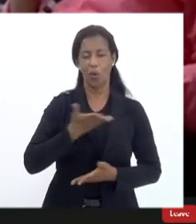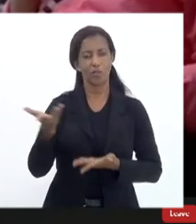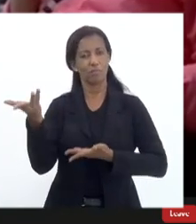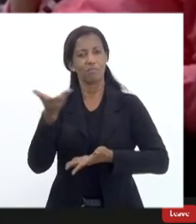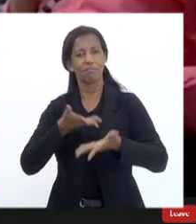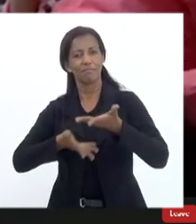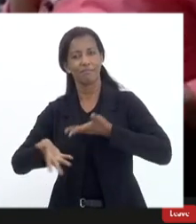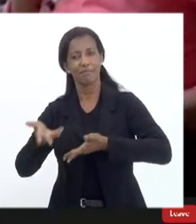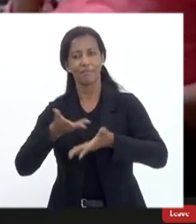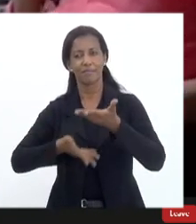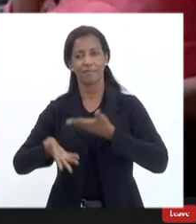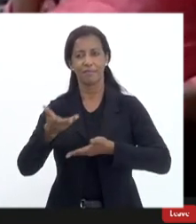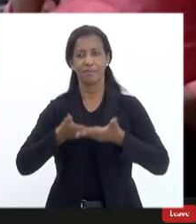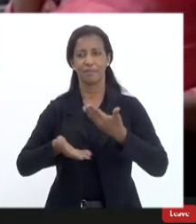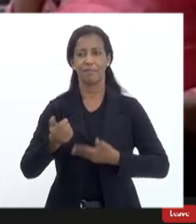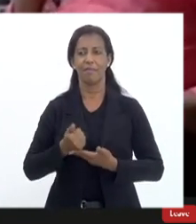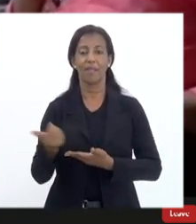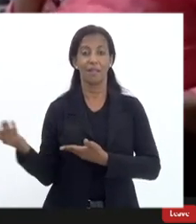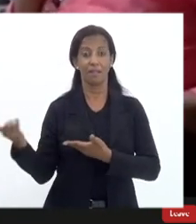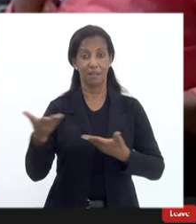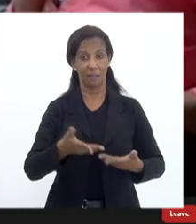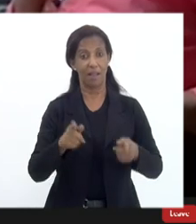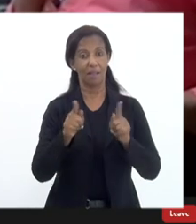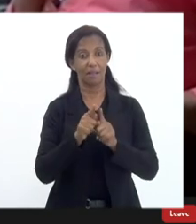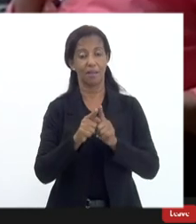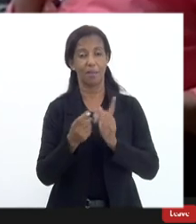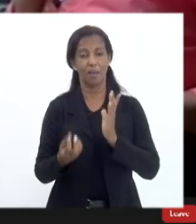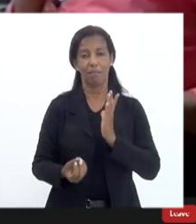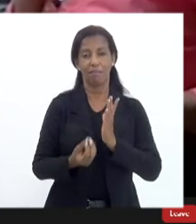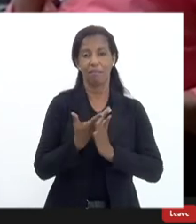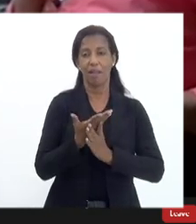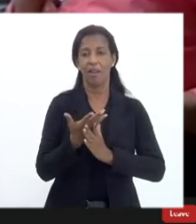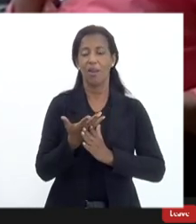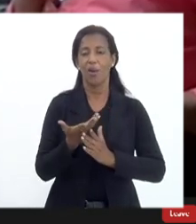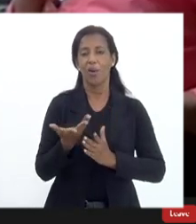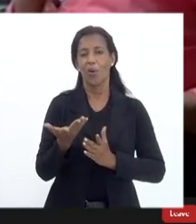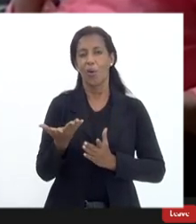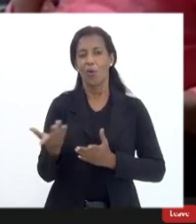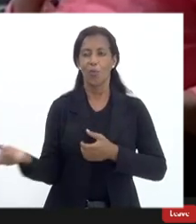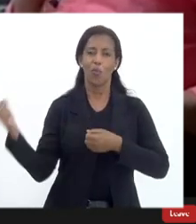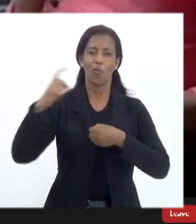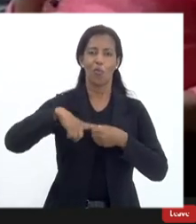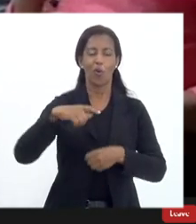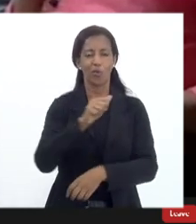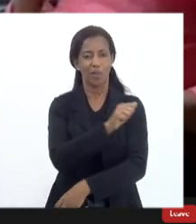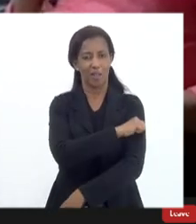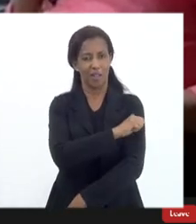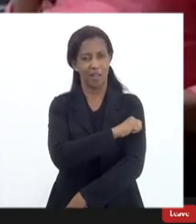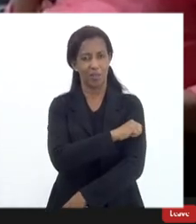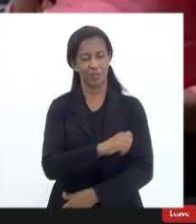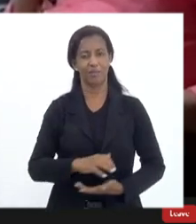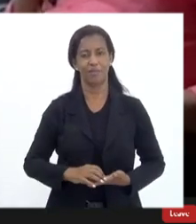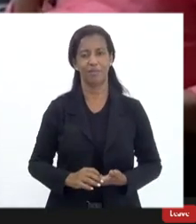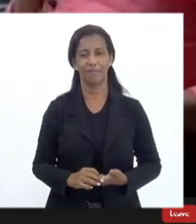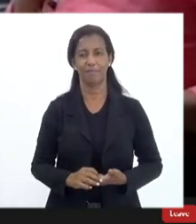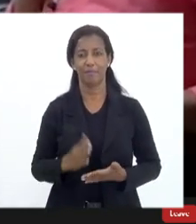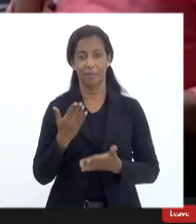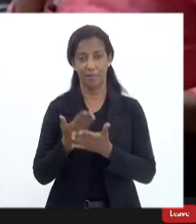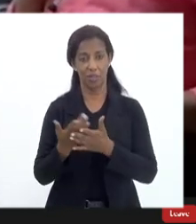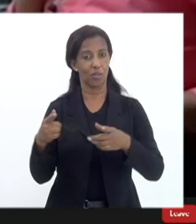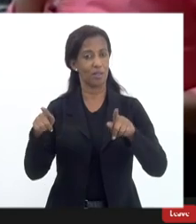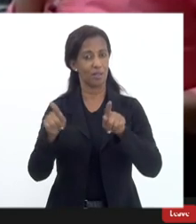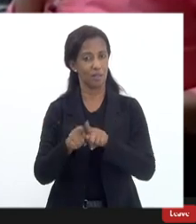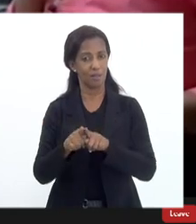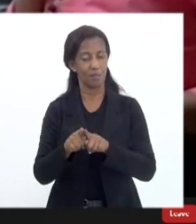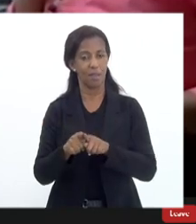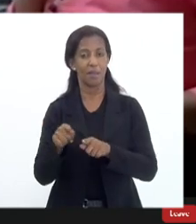interage, trazer, né, criar um atrativo para trazer esse aluno de volta para a escola também, né, para que